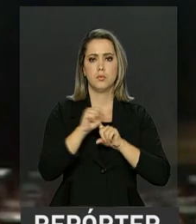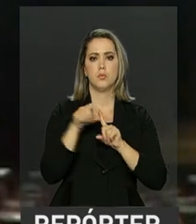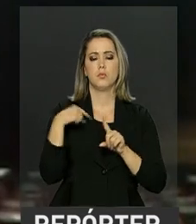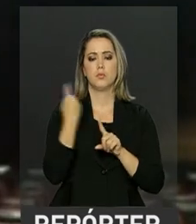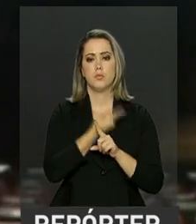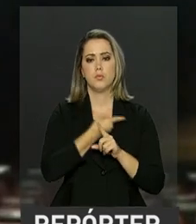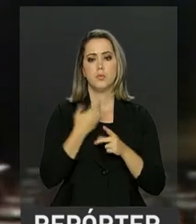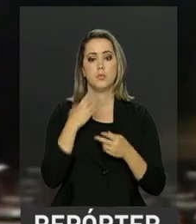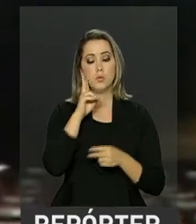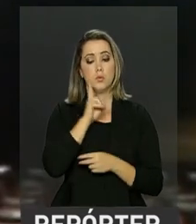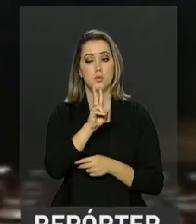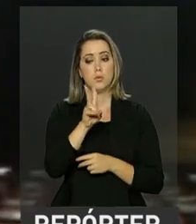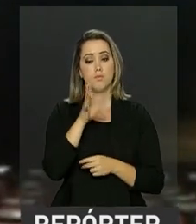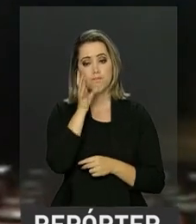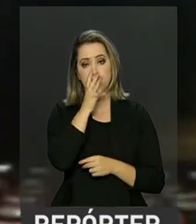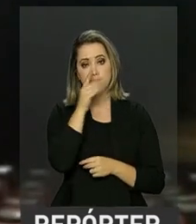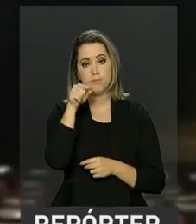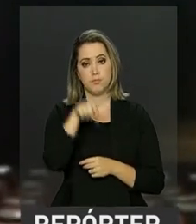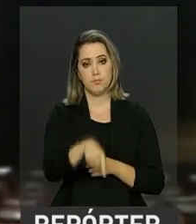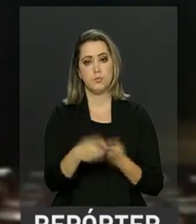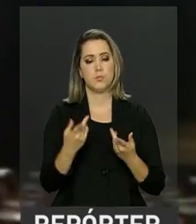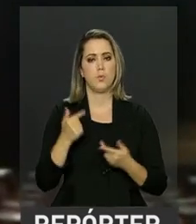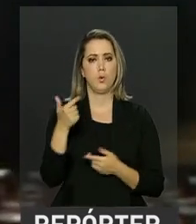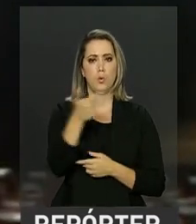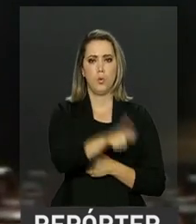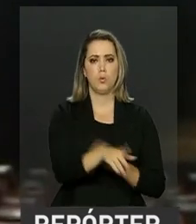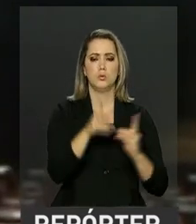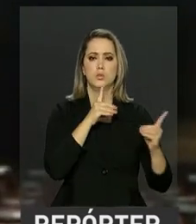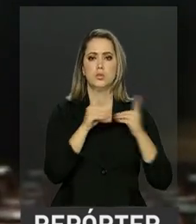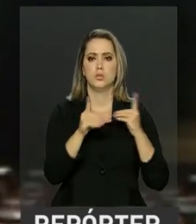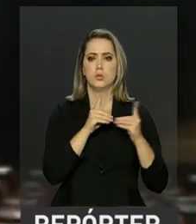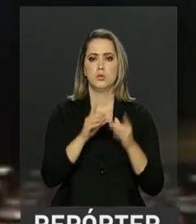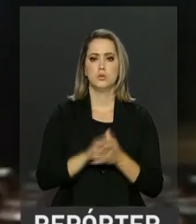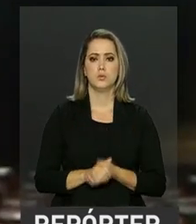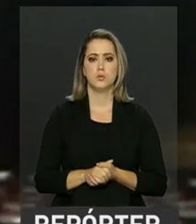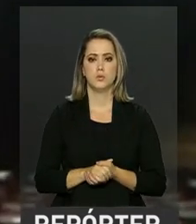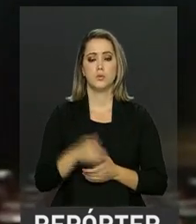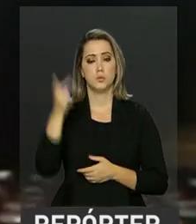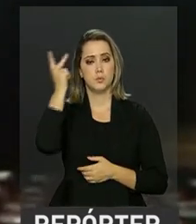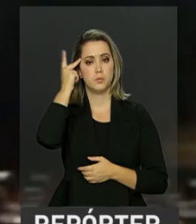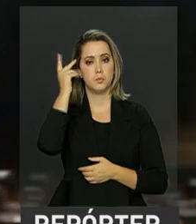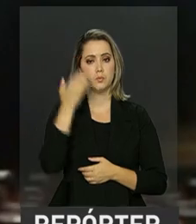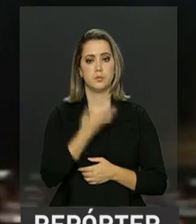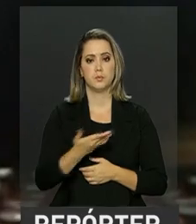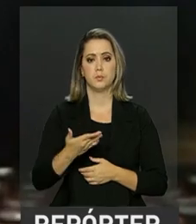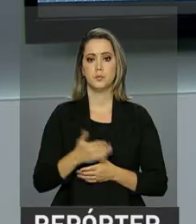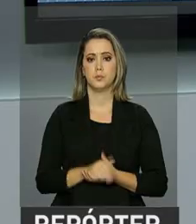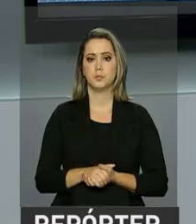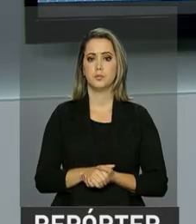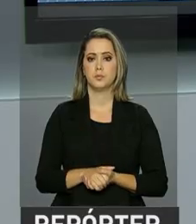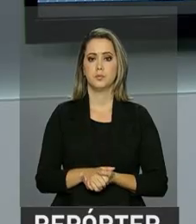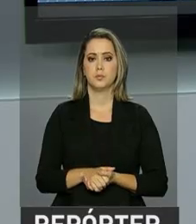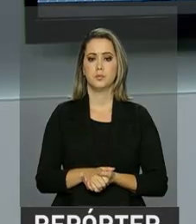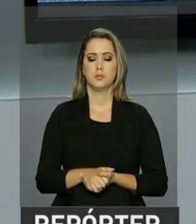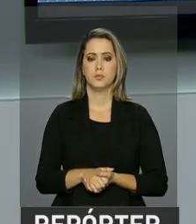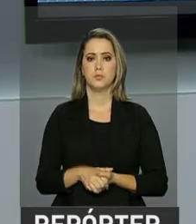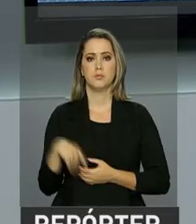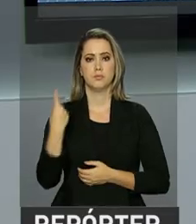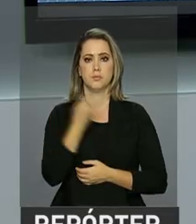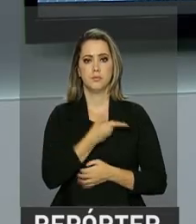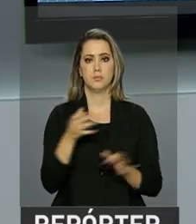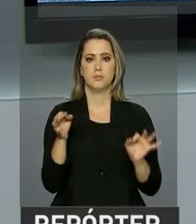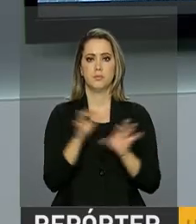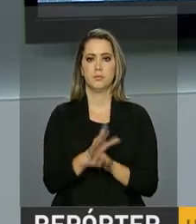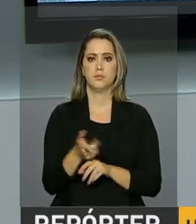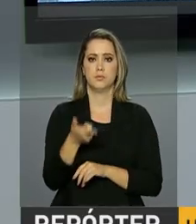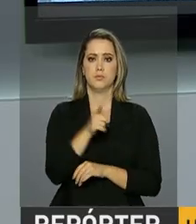nós vamos acompanhar dentro de instantes mais um debate sobre a reforma de são paulo josé luiz filho nós ficamos por